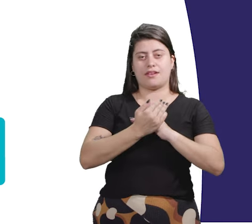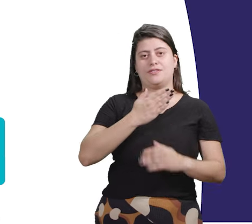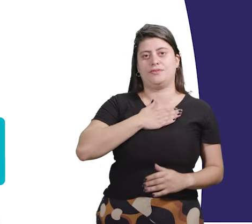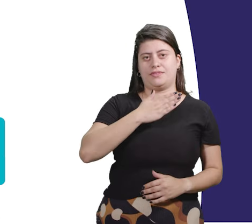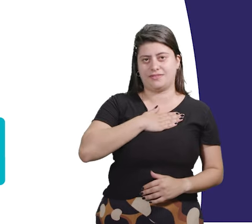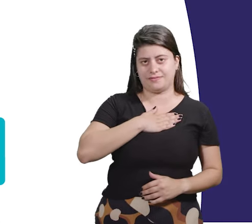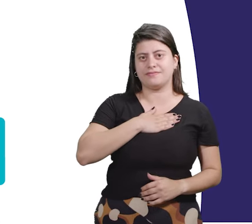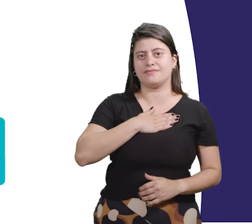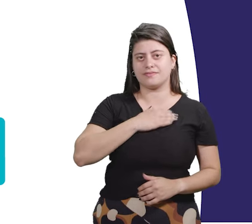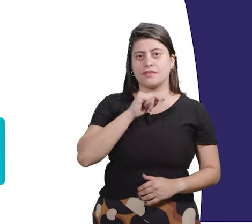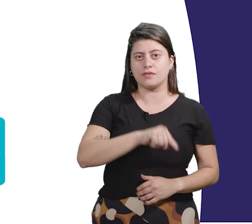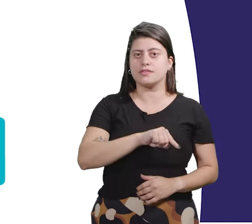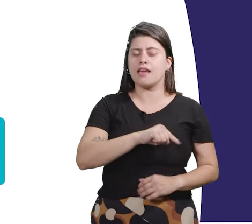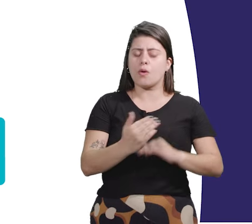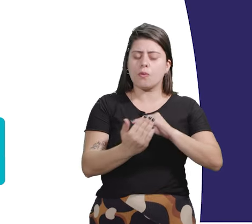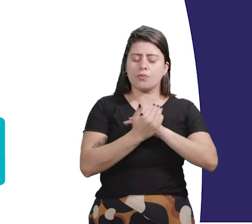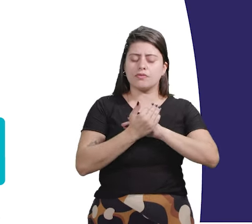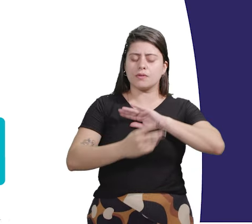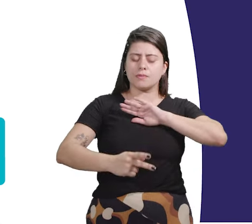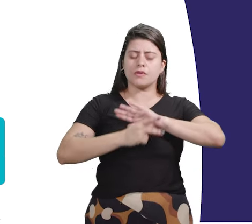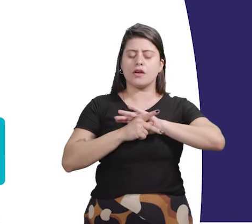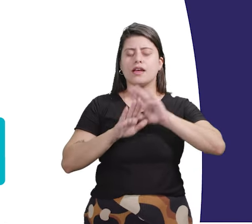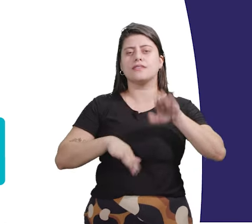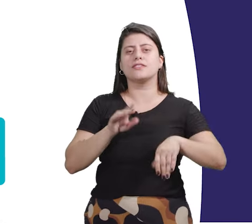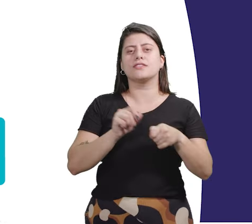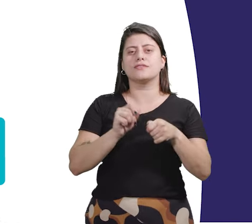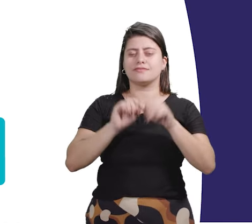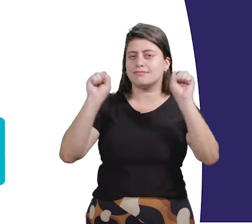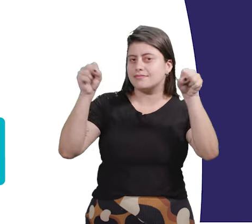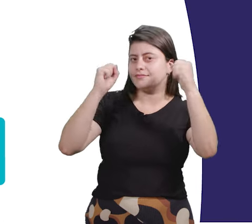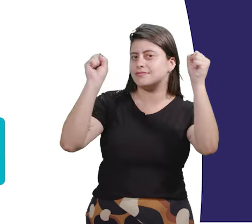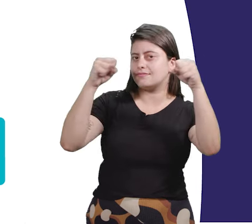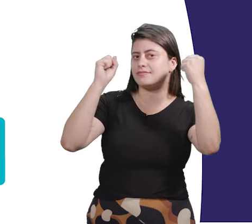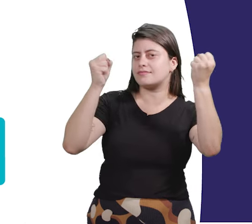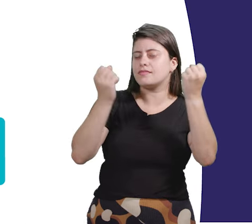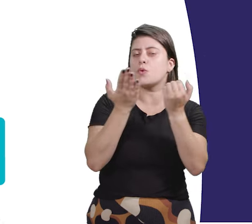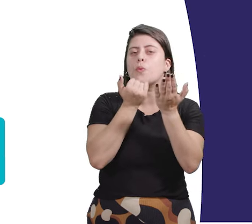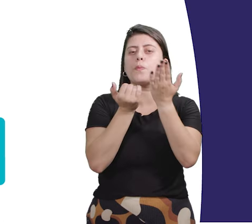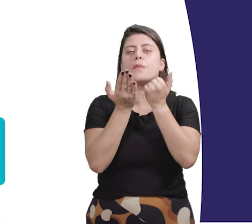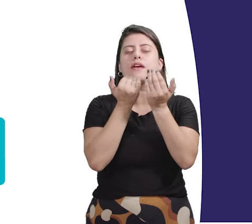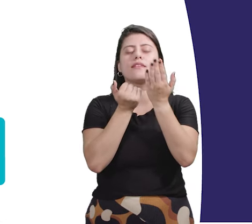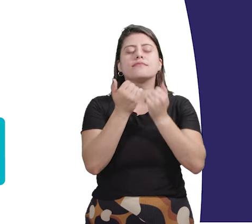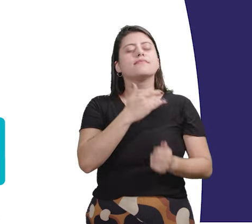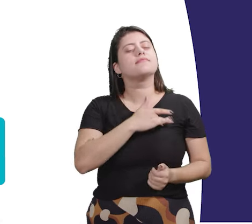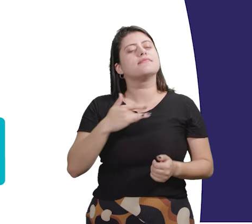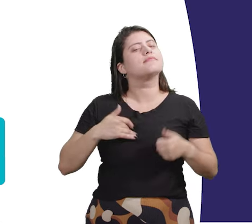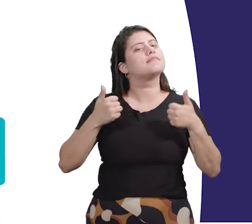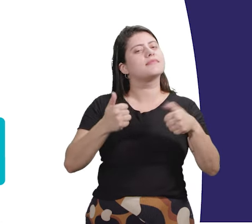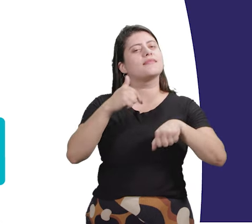né? É a questão de você buscar esse autocuidado, praticar, às vezes, uma atividade física, uma